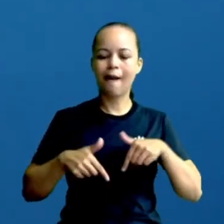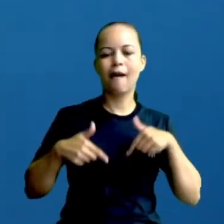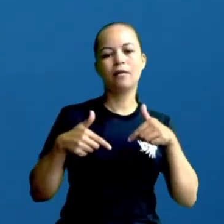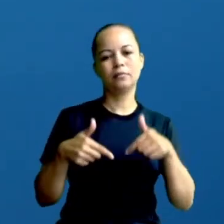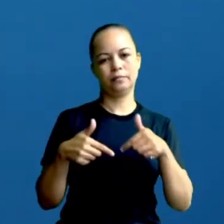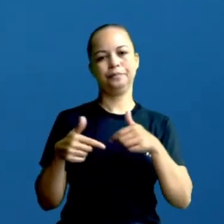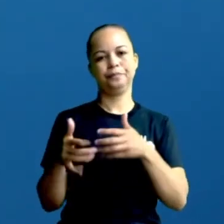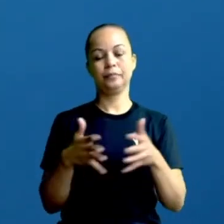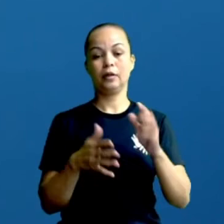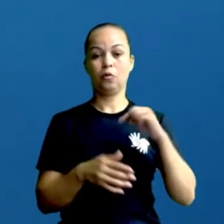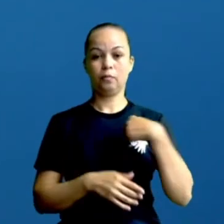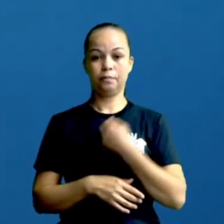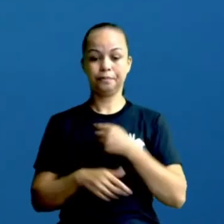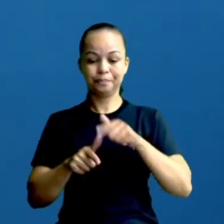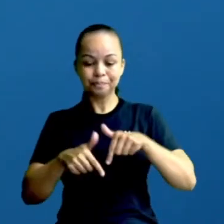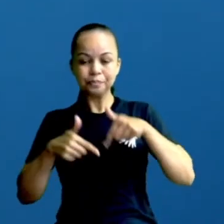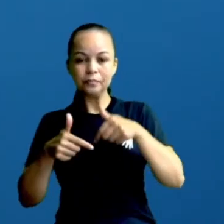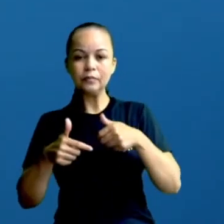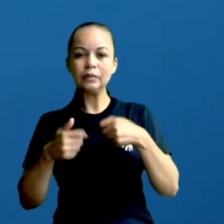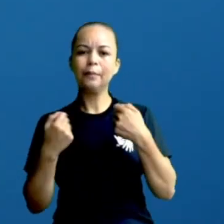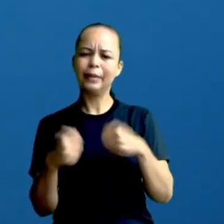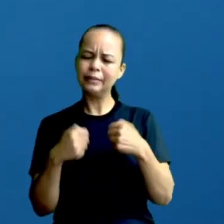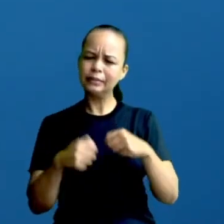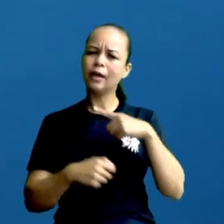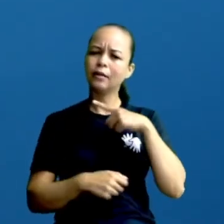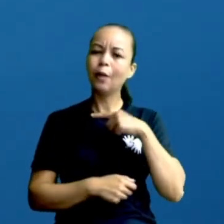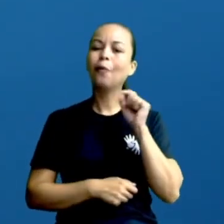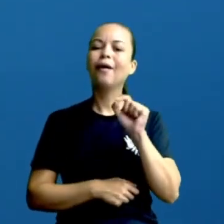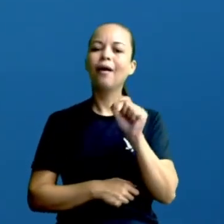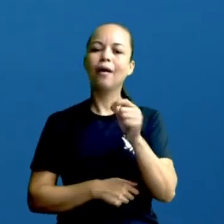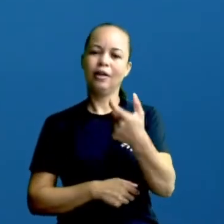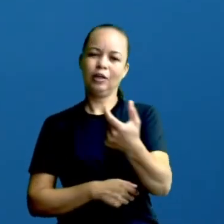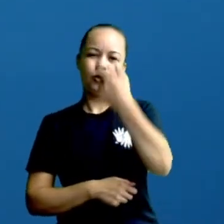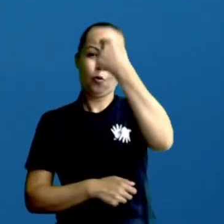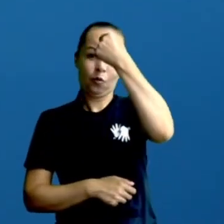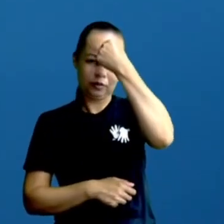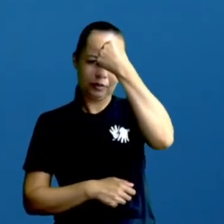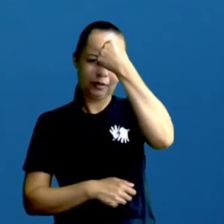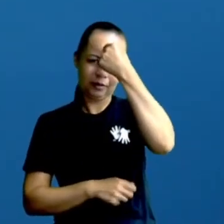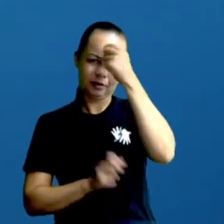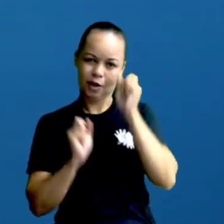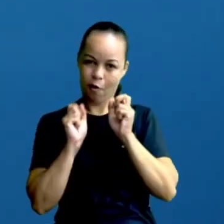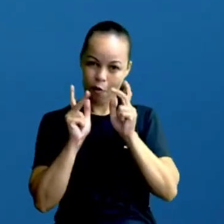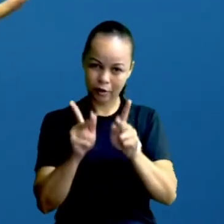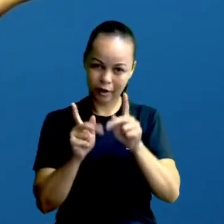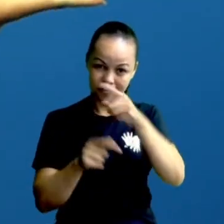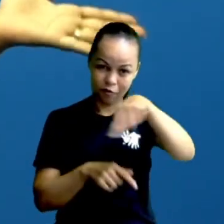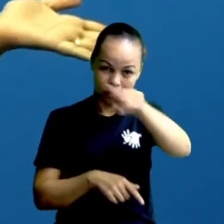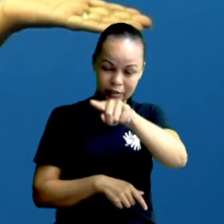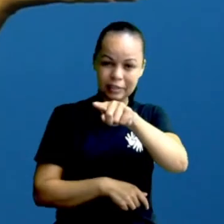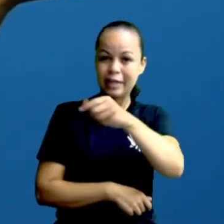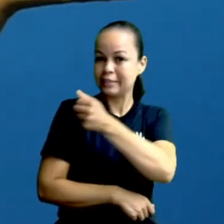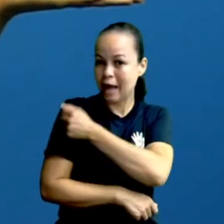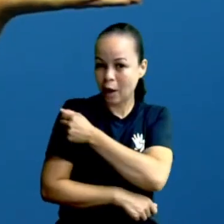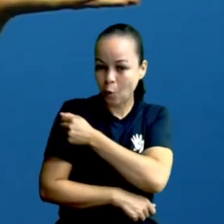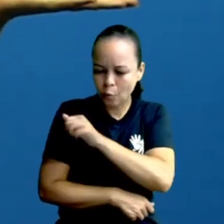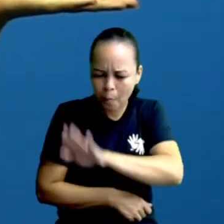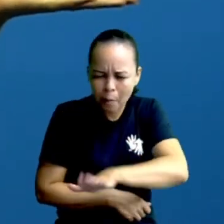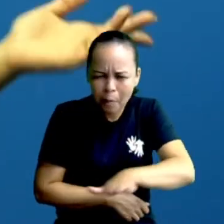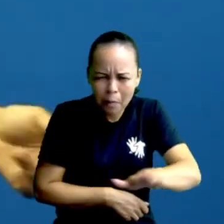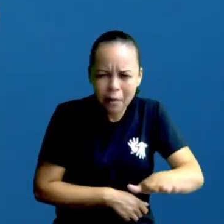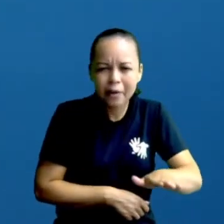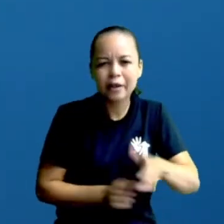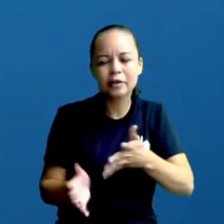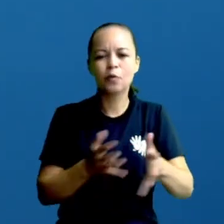né? E como as nossas ações têm que ser consciente, tá certo, pequeno? Você que é pequena aí, mas professora, eu só tenho 6, 7